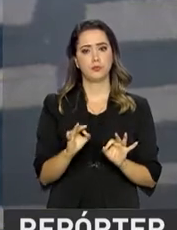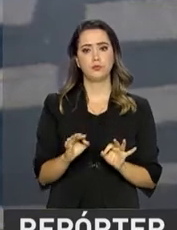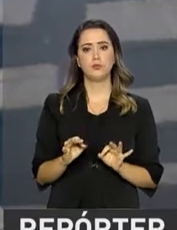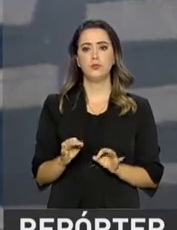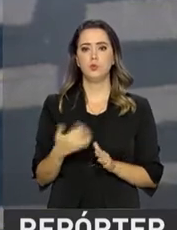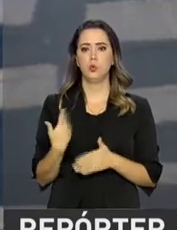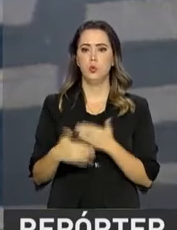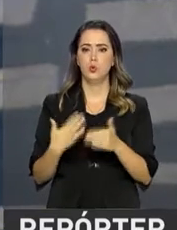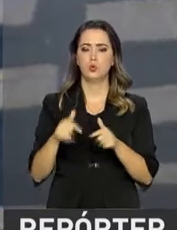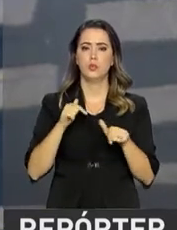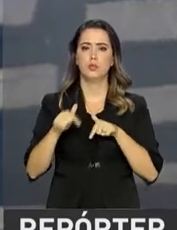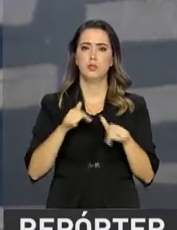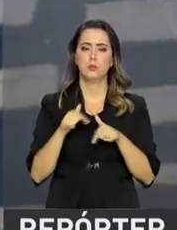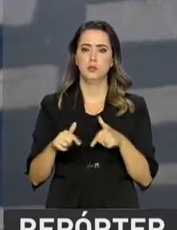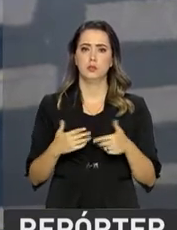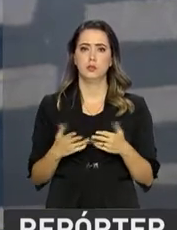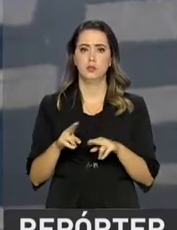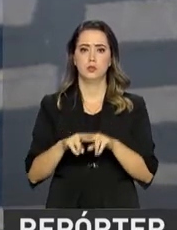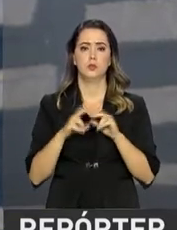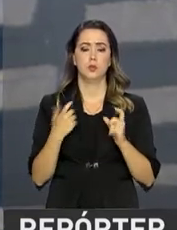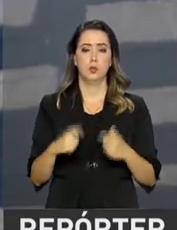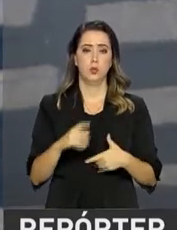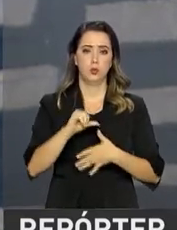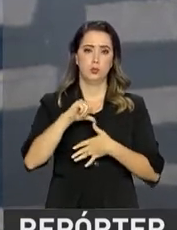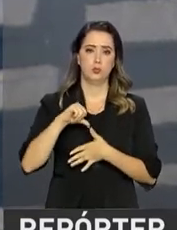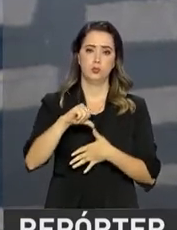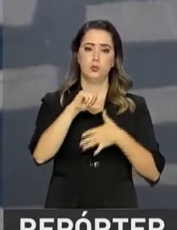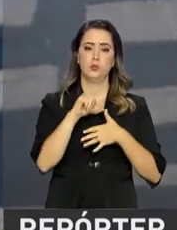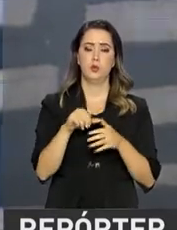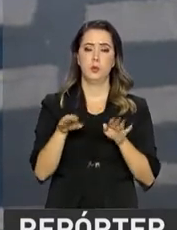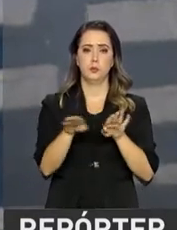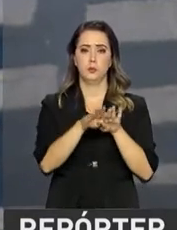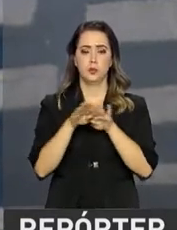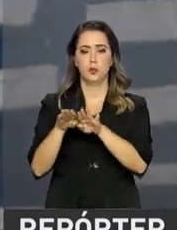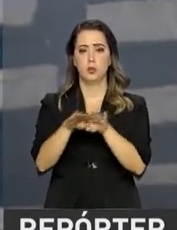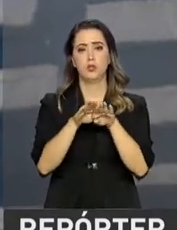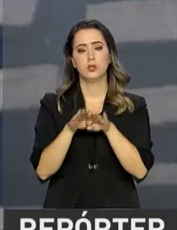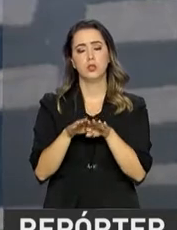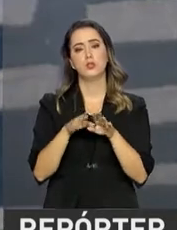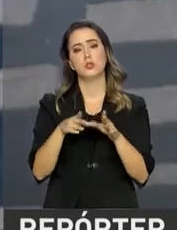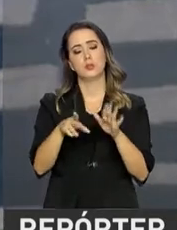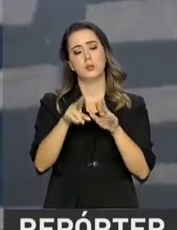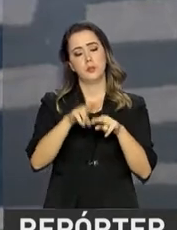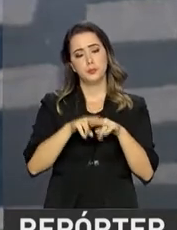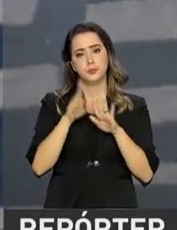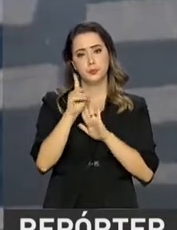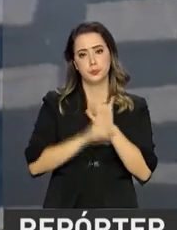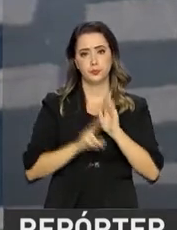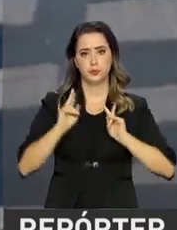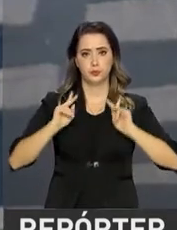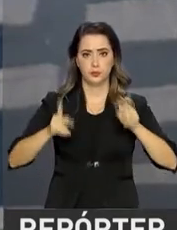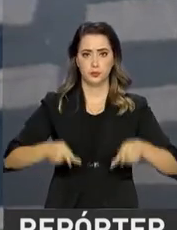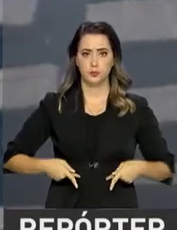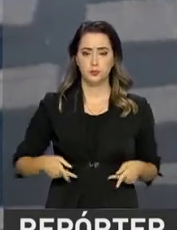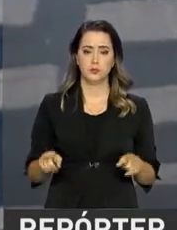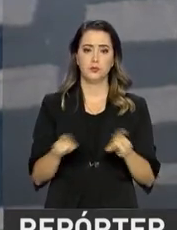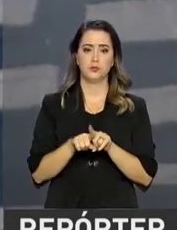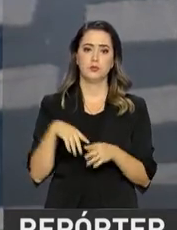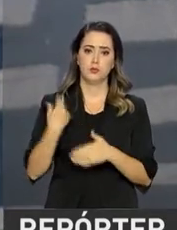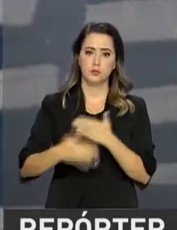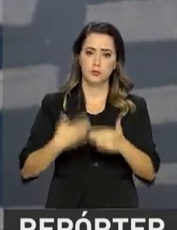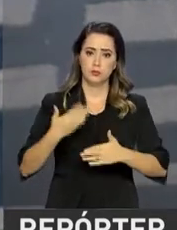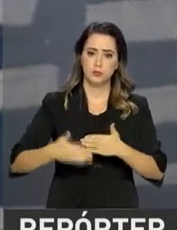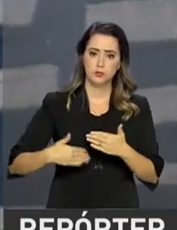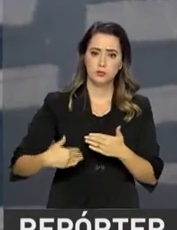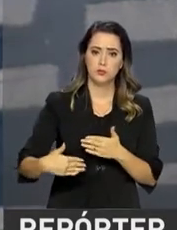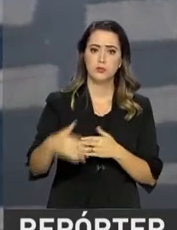a continuar trabalhando pela região, pela democracia, pelos direitos humanos e pelo